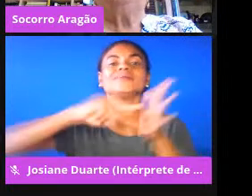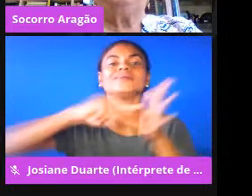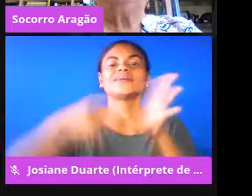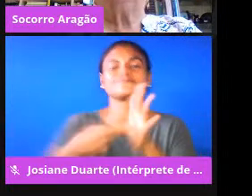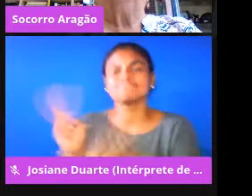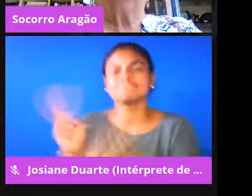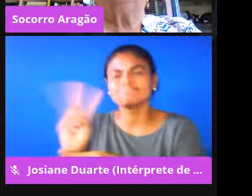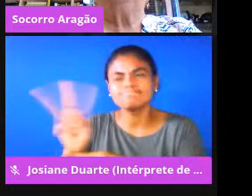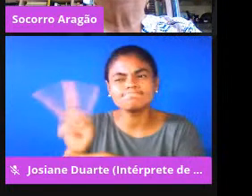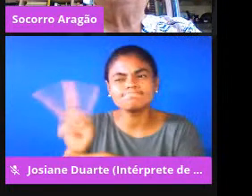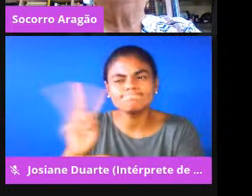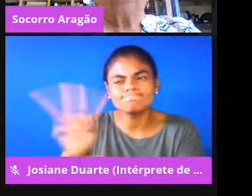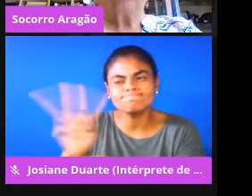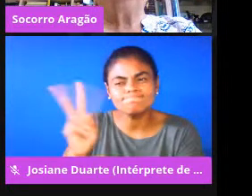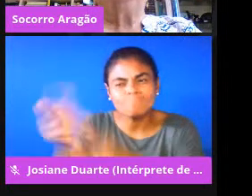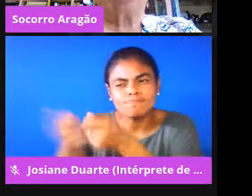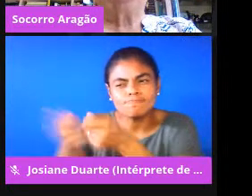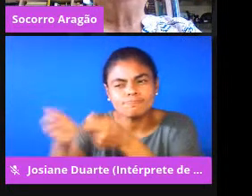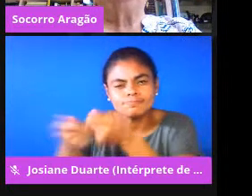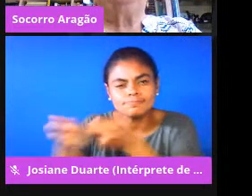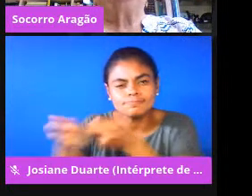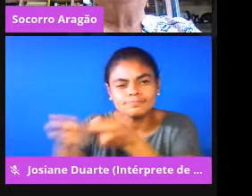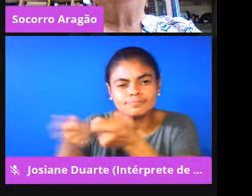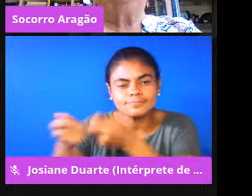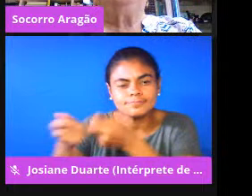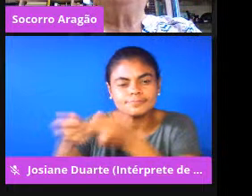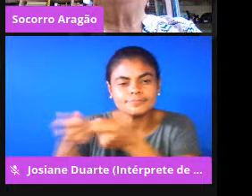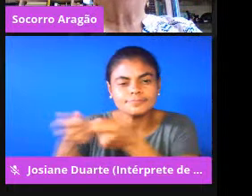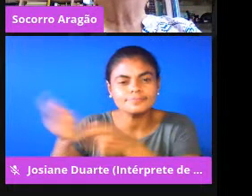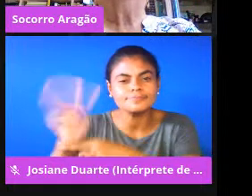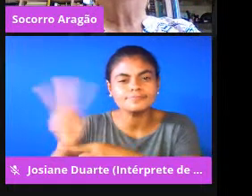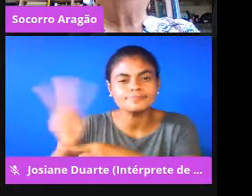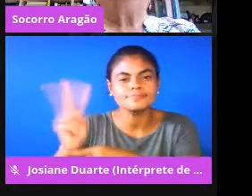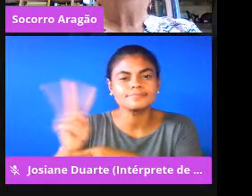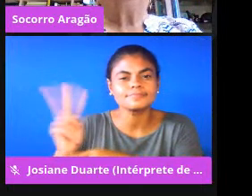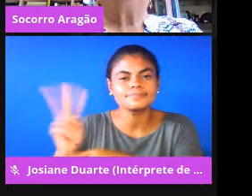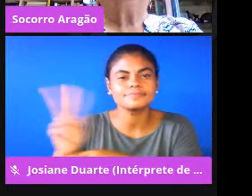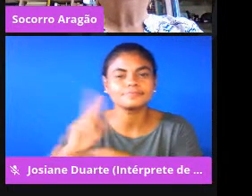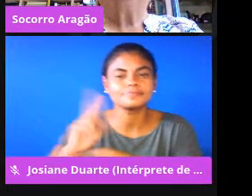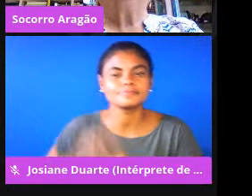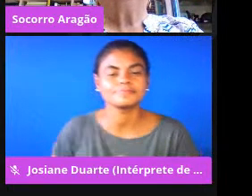a manter as rédeas curtas, registrada nos dicionários regionais nordestinos.